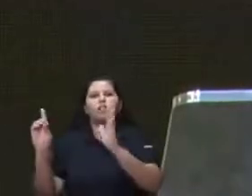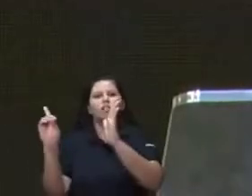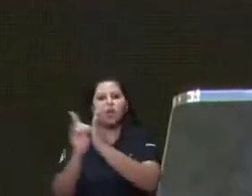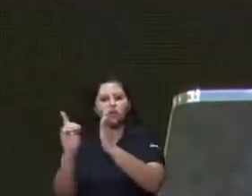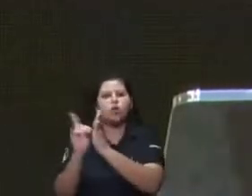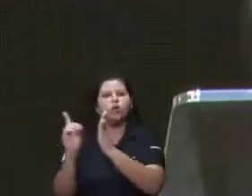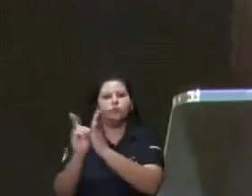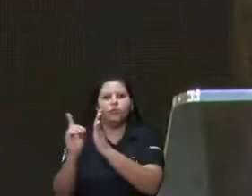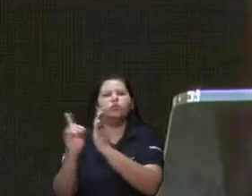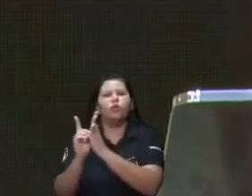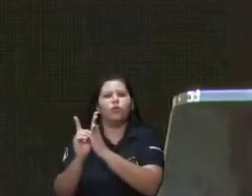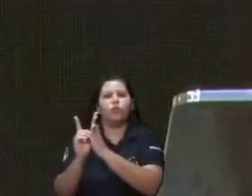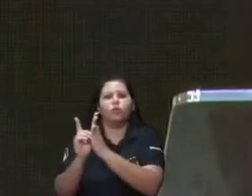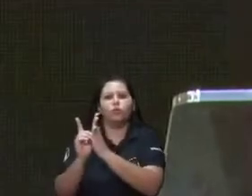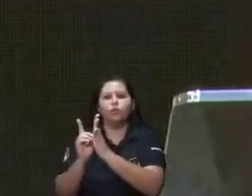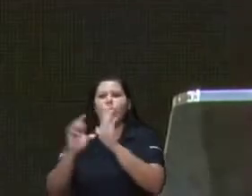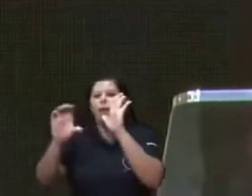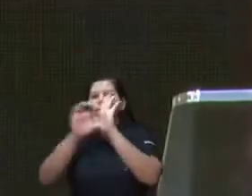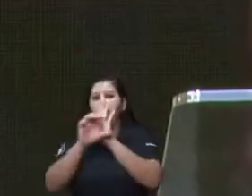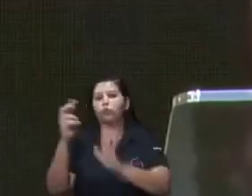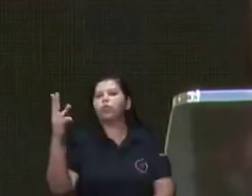número 33.